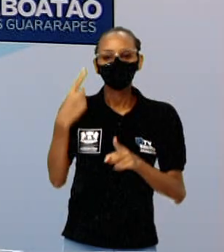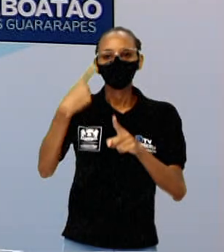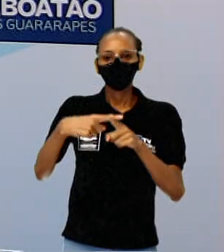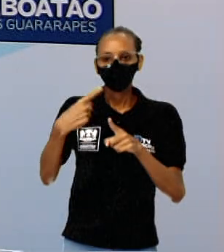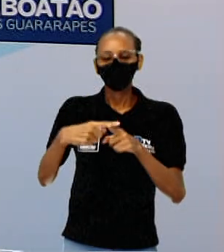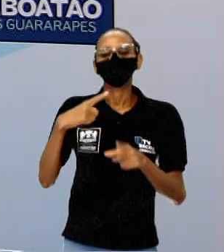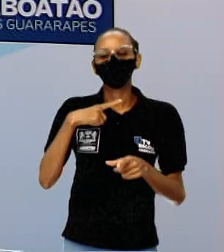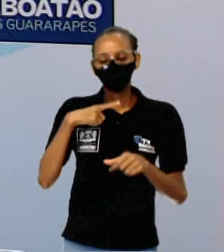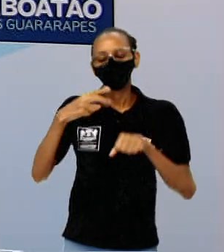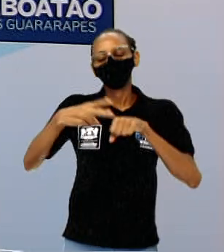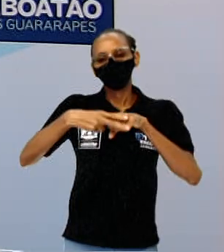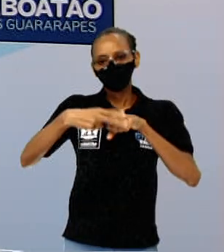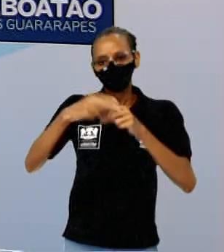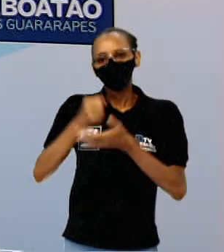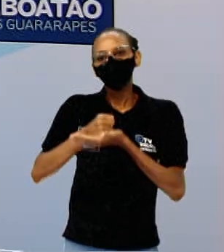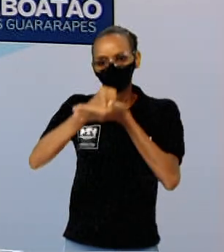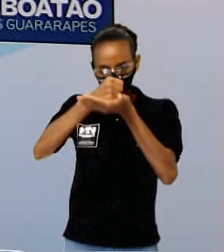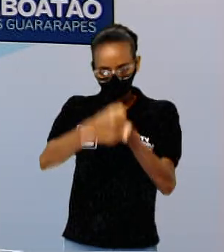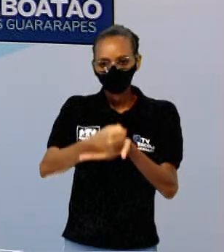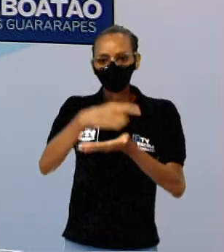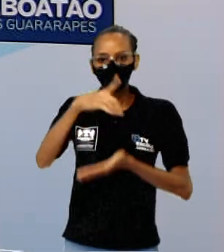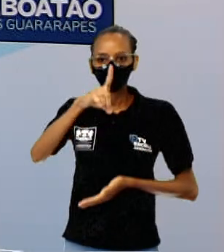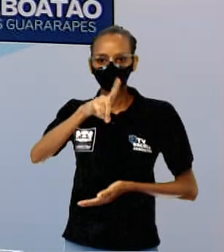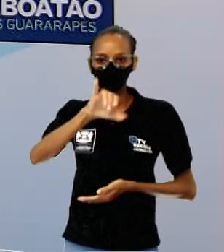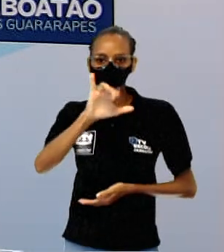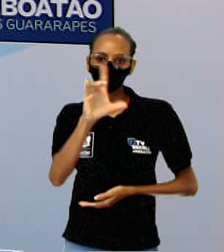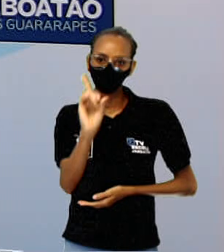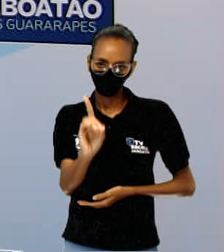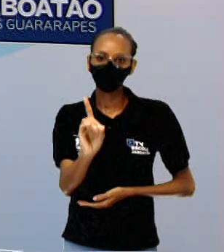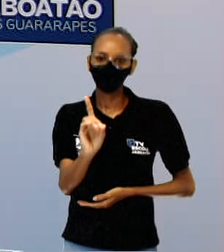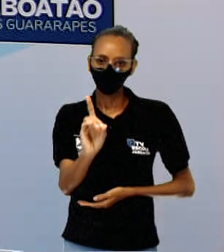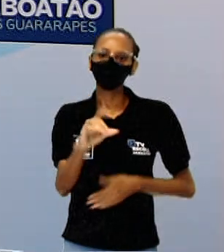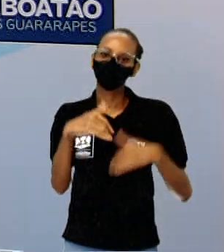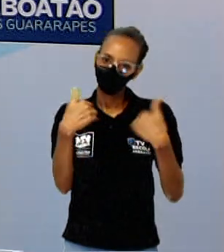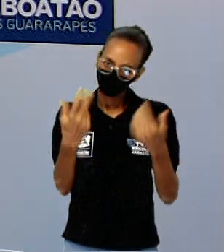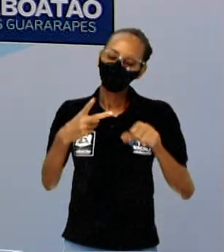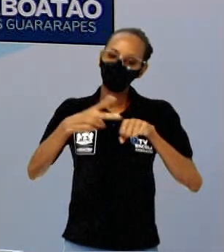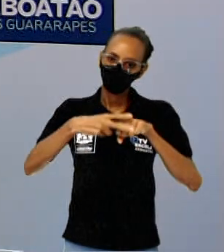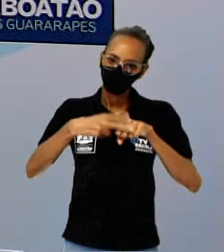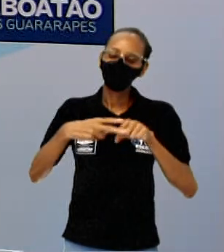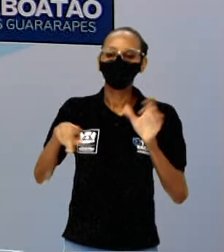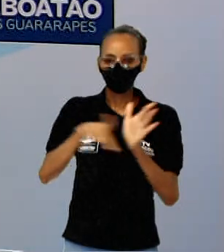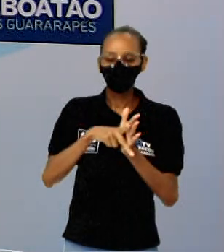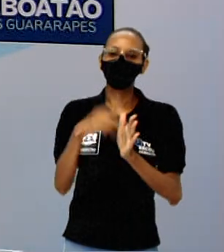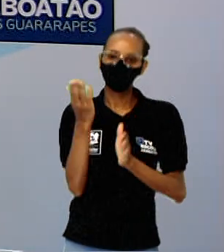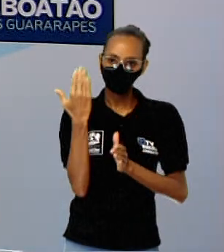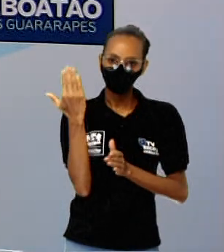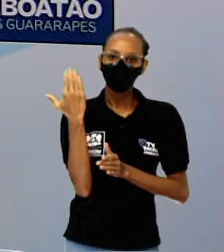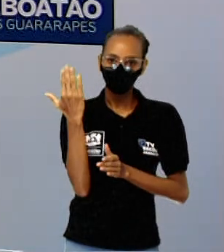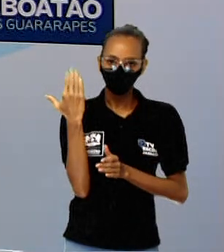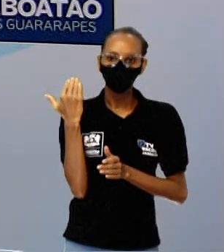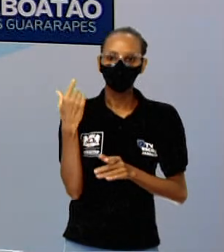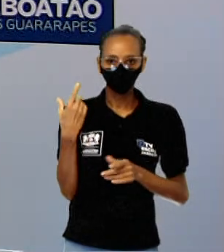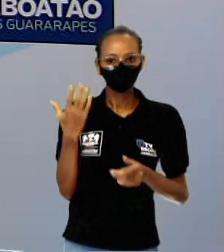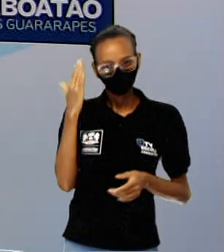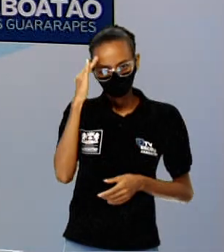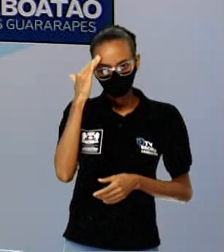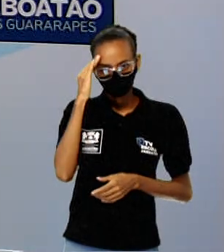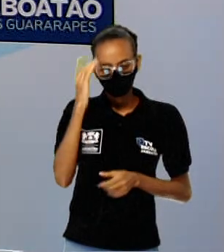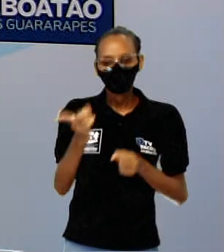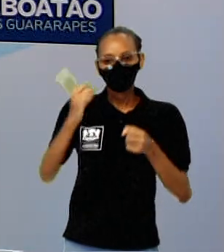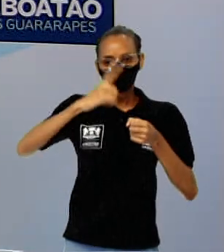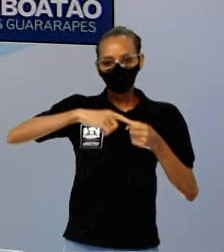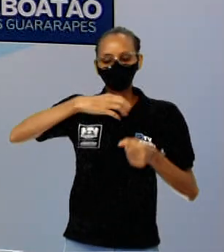verbo auxiliar did. E subtende-se quando tem o did que o verbo já está no passado, certo? Colocamos o did, o verbo volta para a